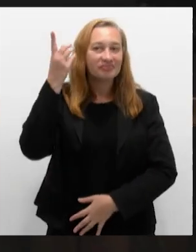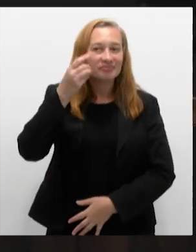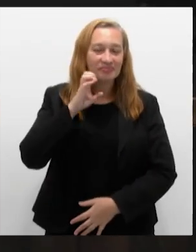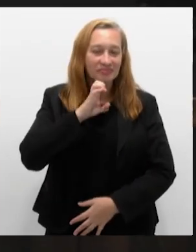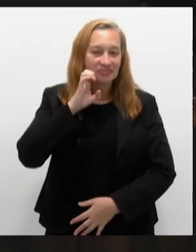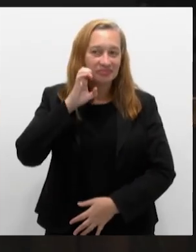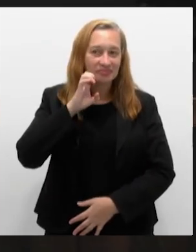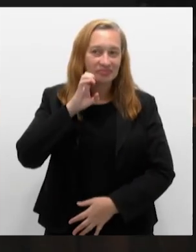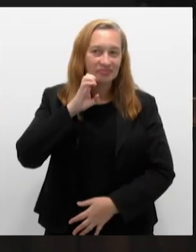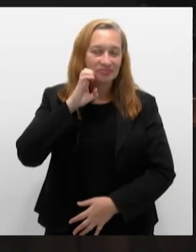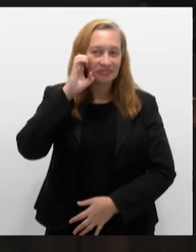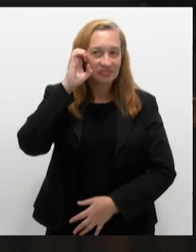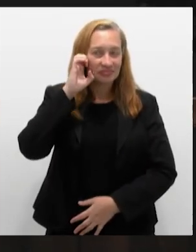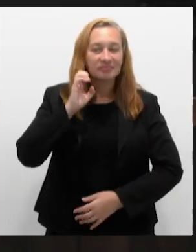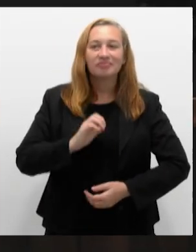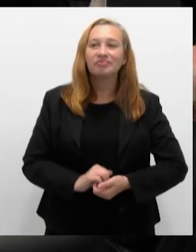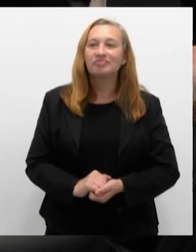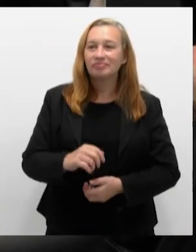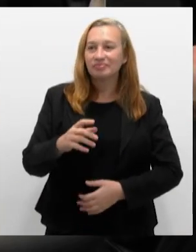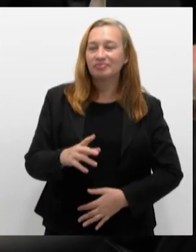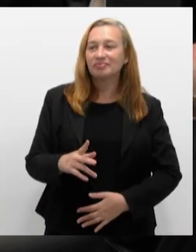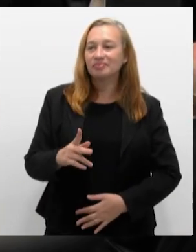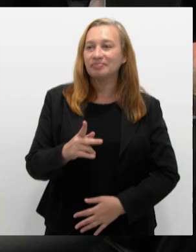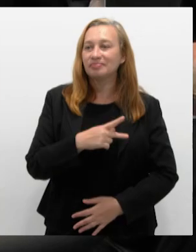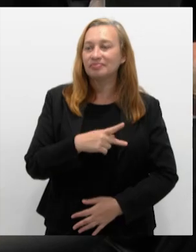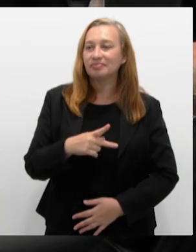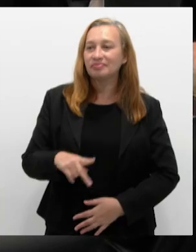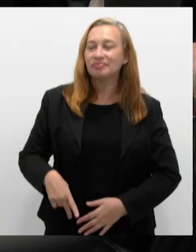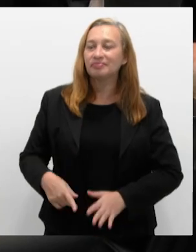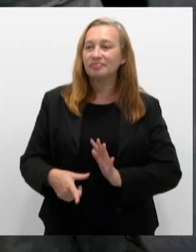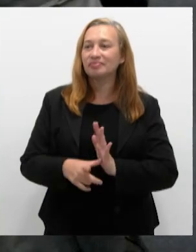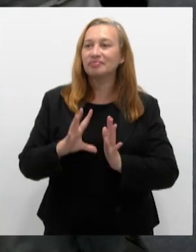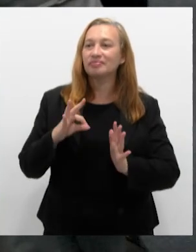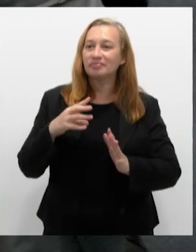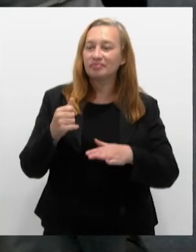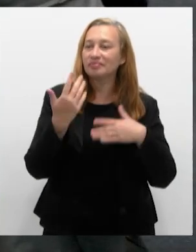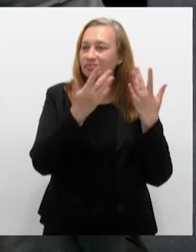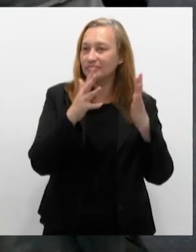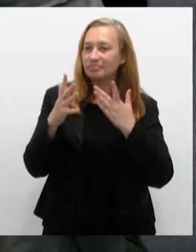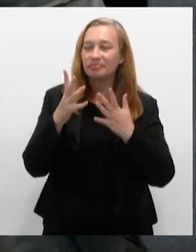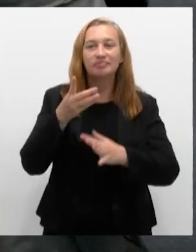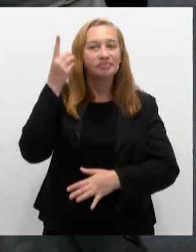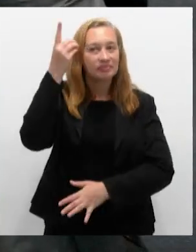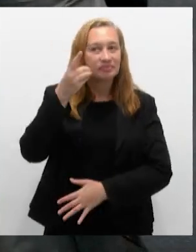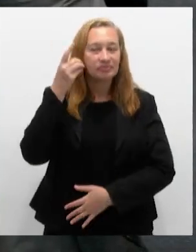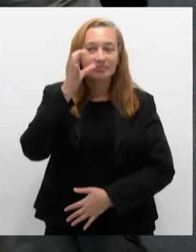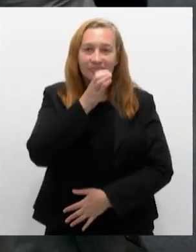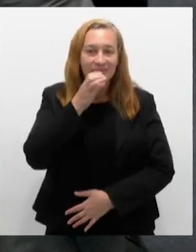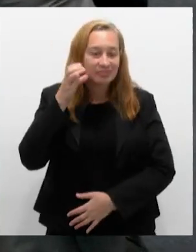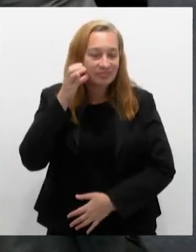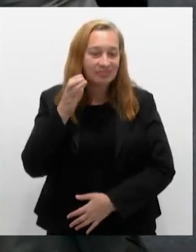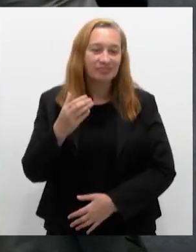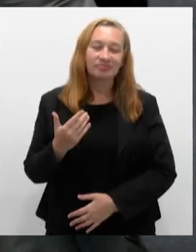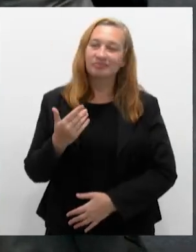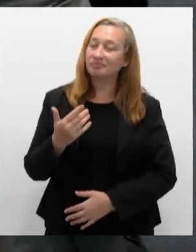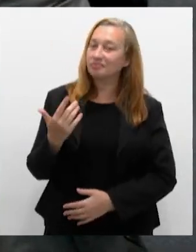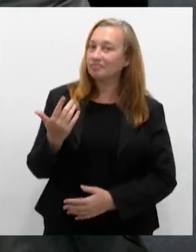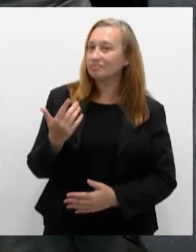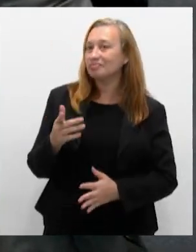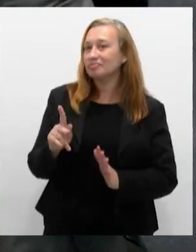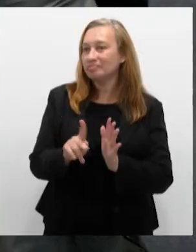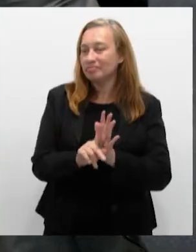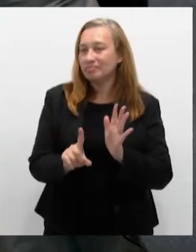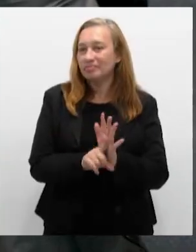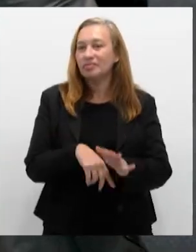Élica Takimoto. Presidente, antes de tudo, queria parabenizar a deputada Célia Jordão por esse excelente projeto de